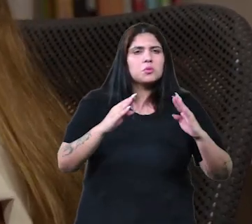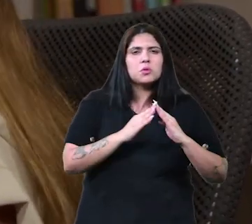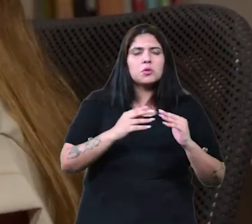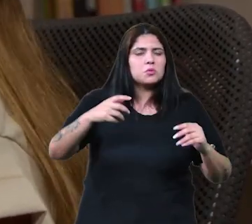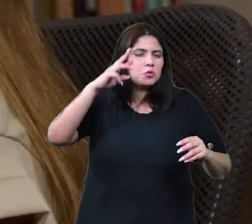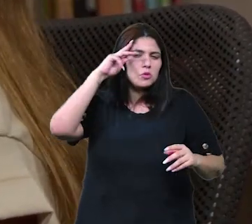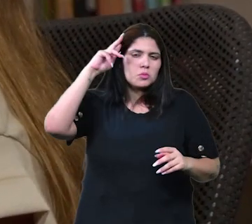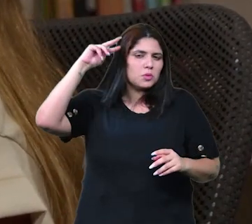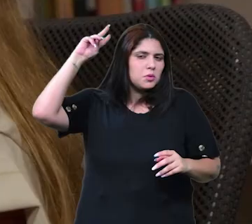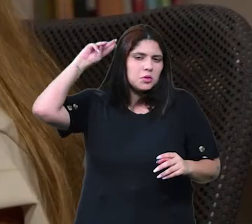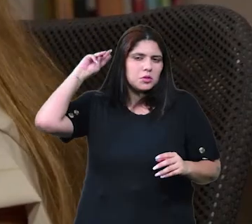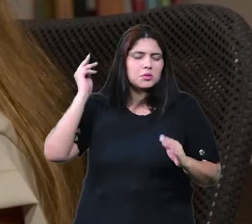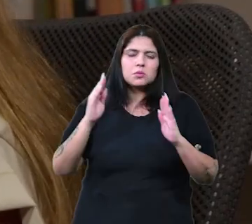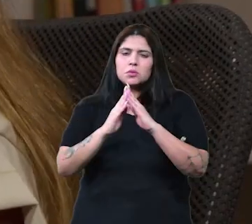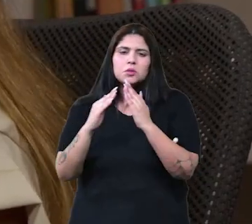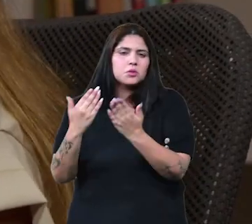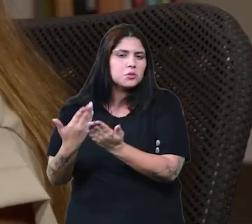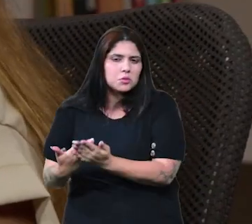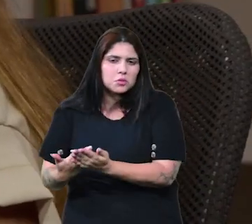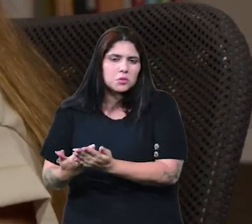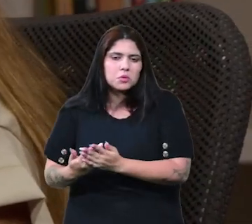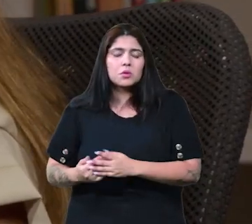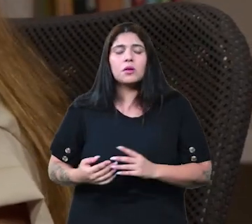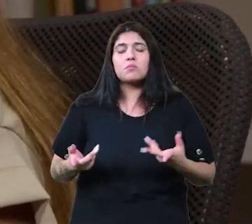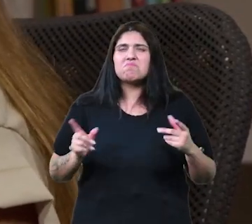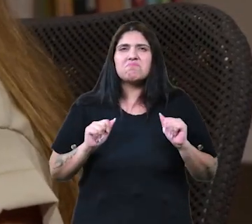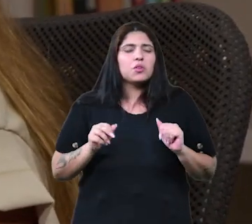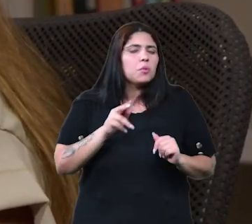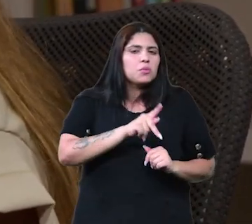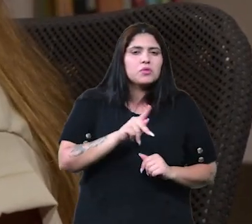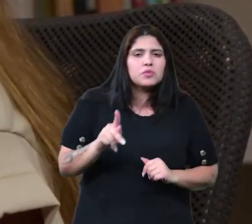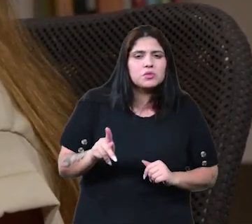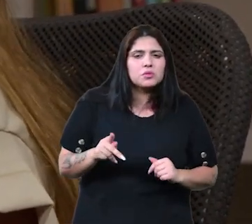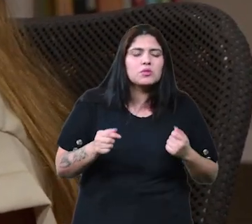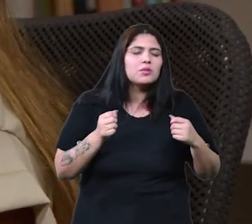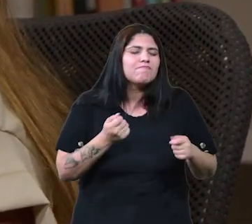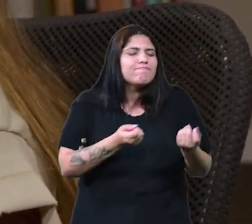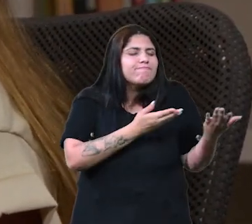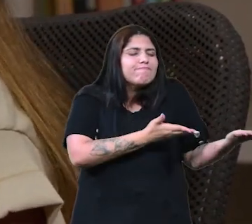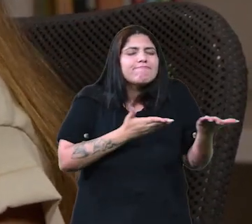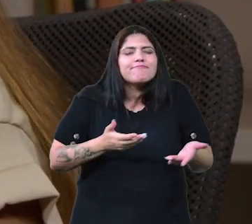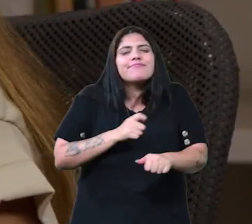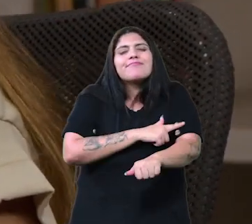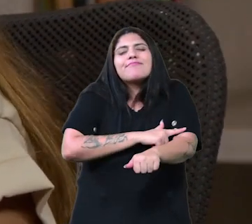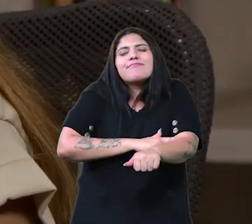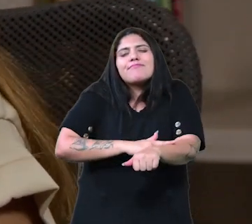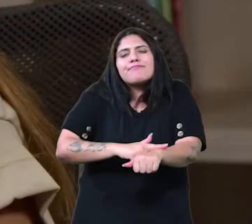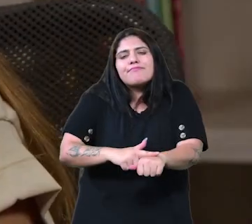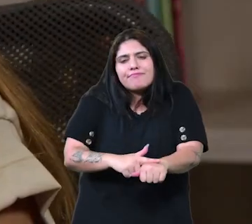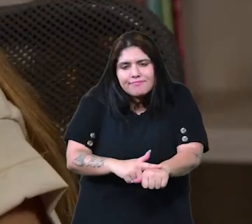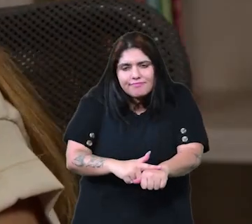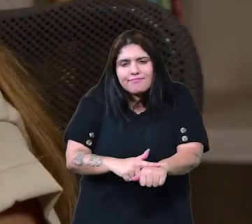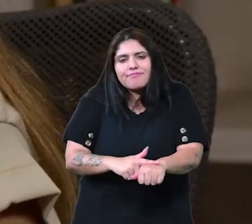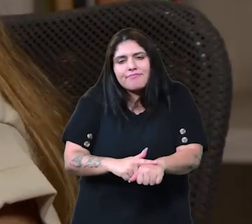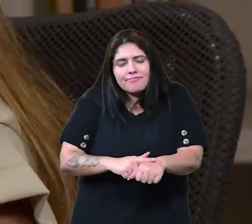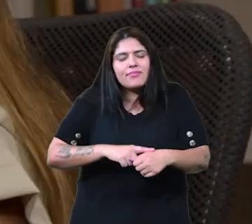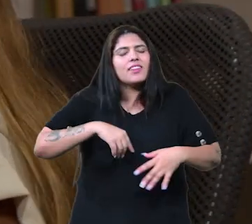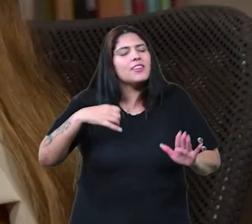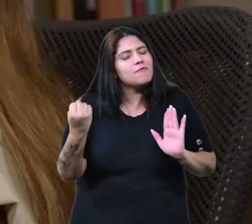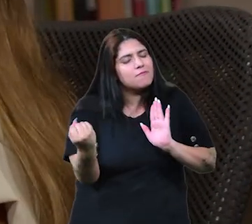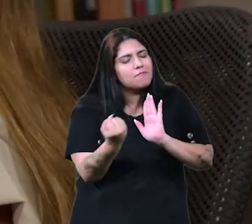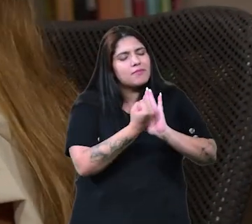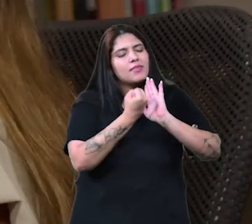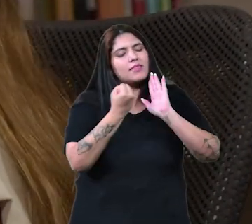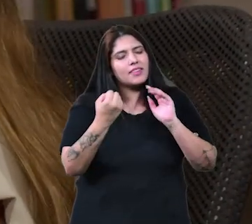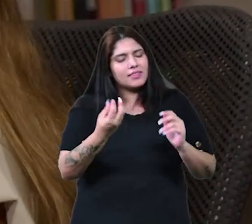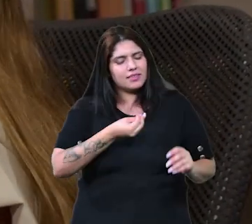faculdade, e algum professor é hospitaleiro com você, é atencioso com os alunos e etc., ele vai ficar marcado na sua vida.